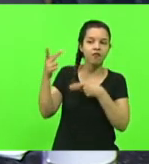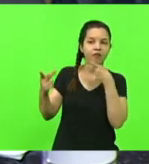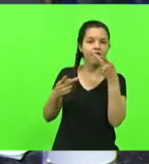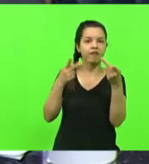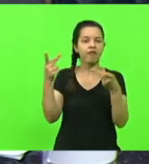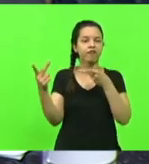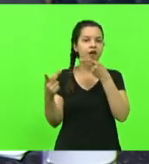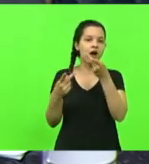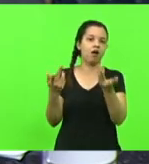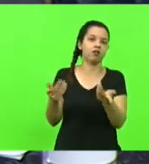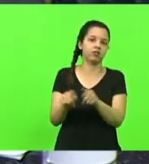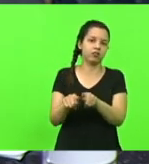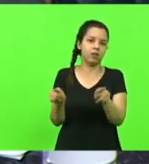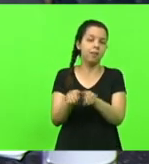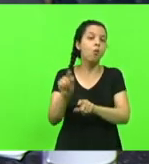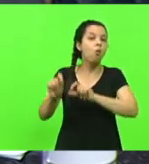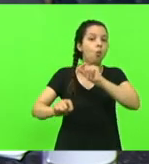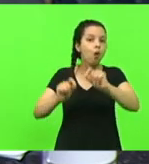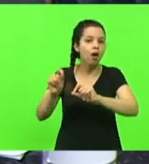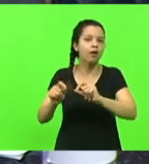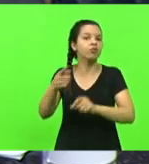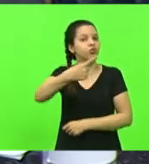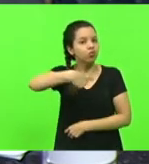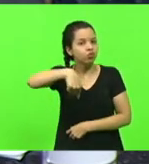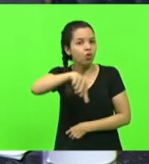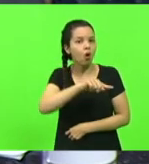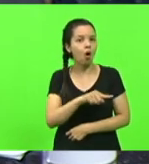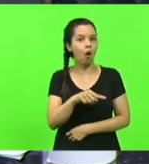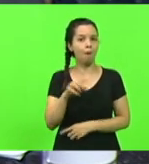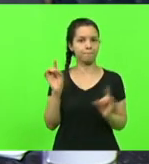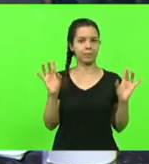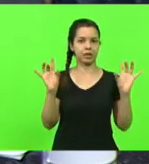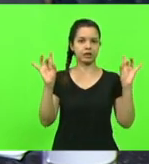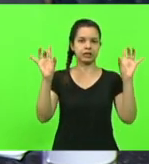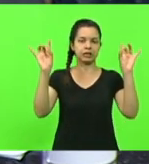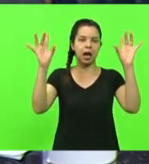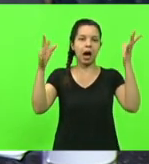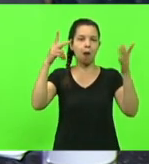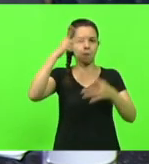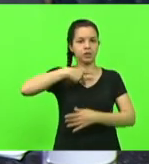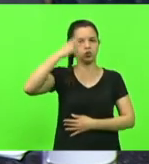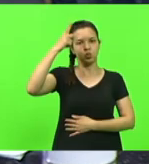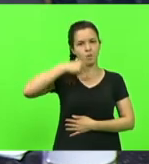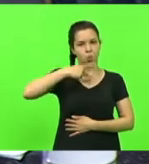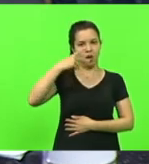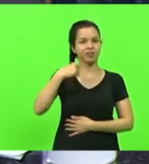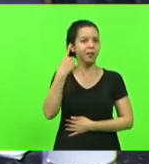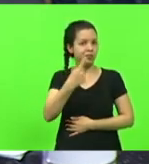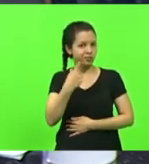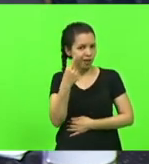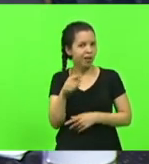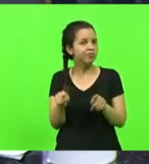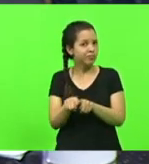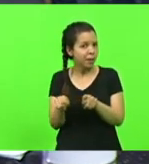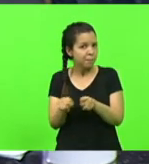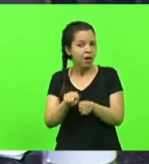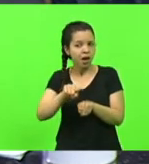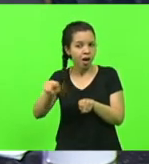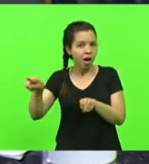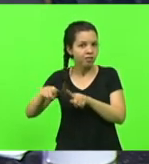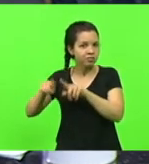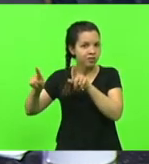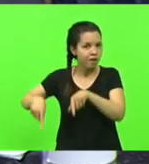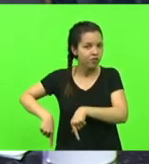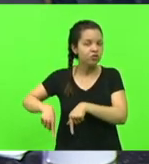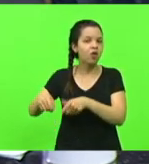de que nós estamos recebendo benefício especial, os deputados, inclusive os comissionados. O que diz o projeto